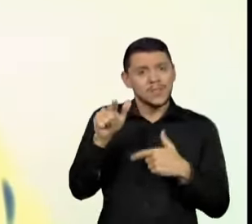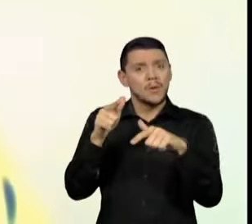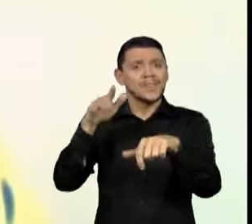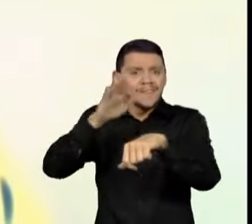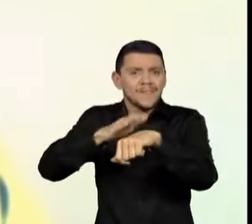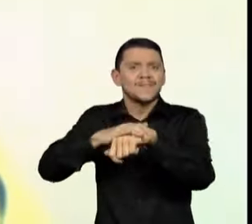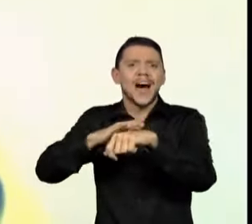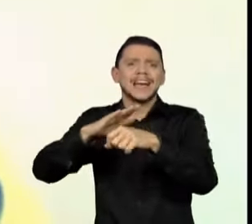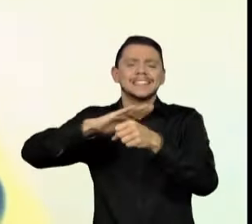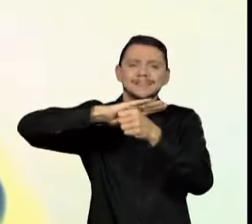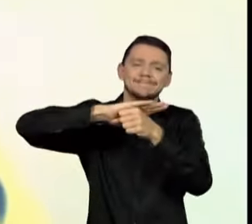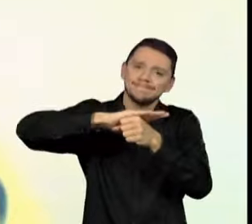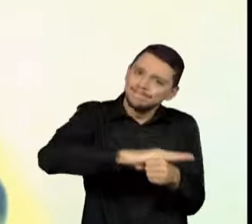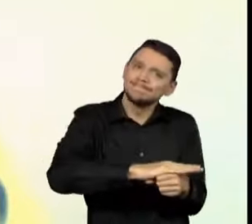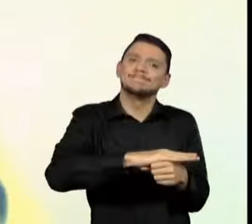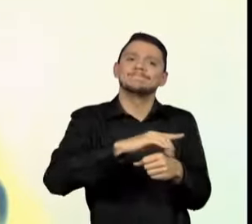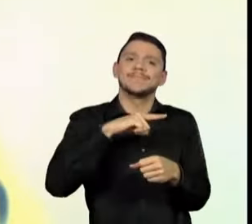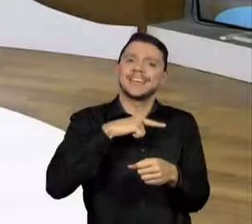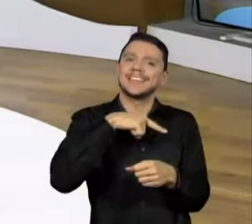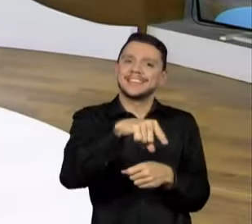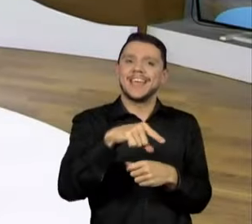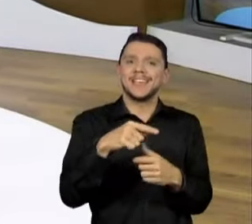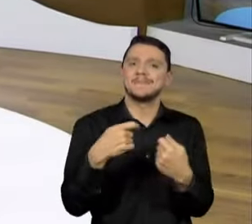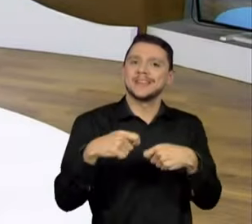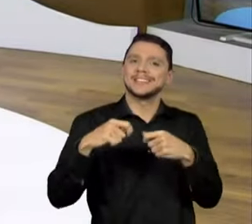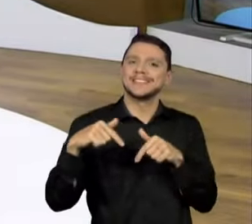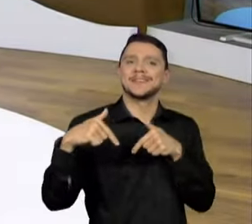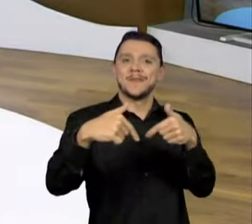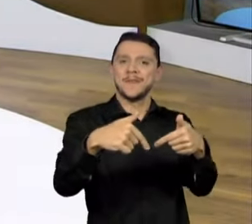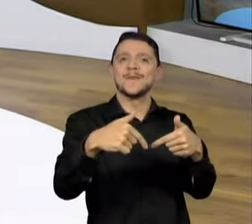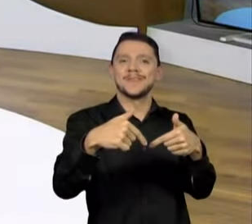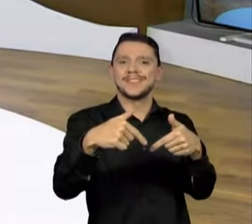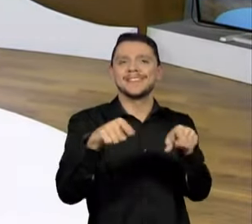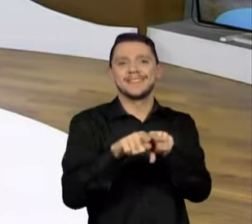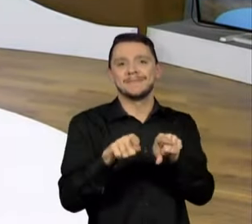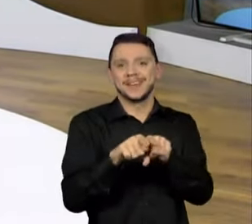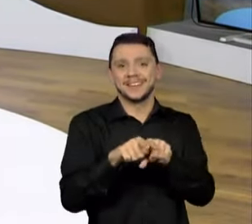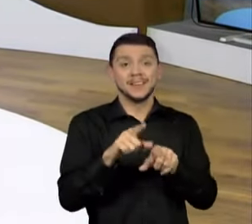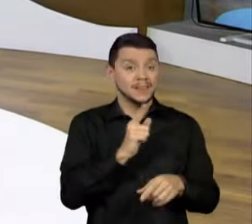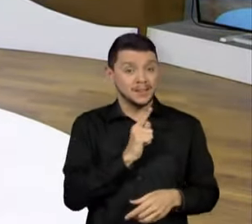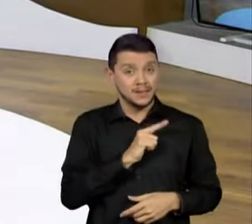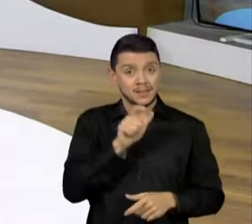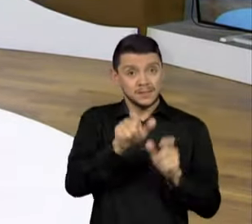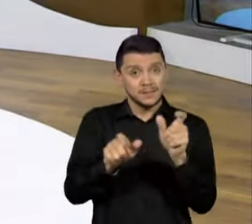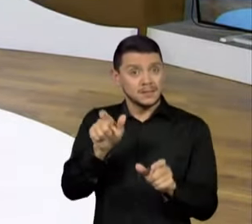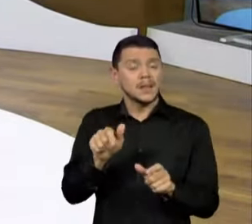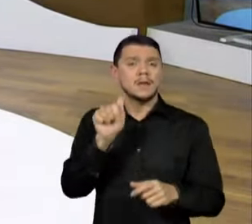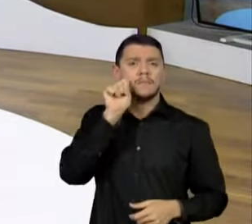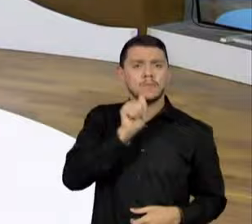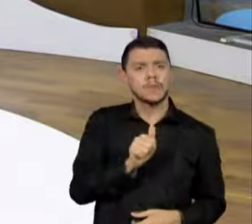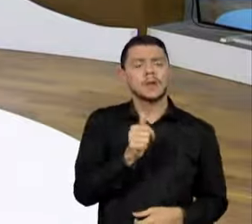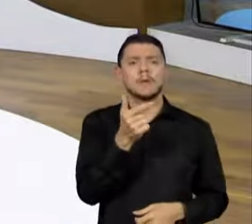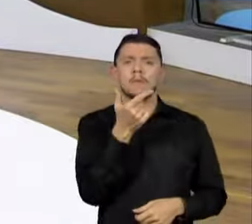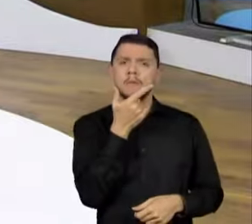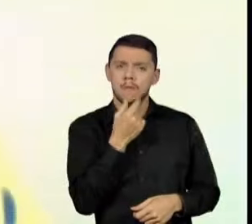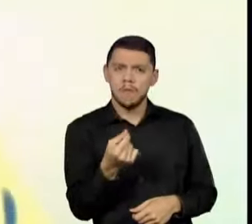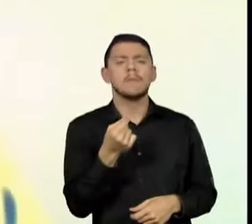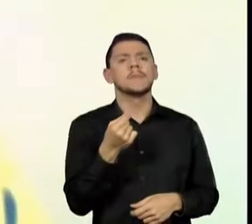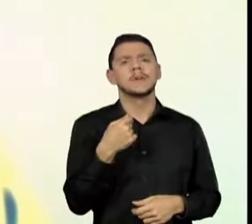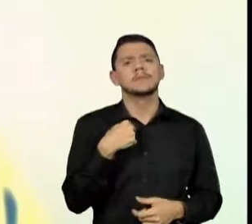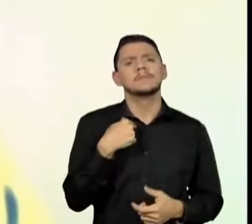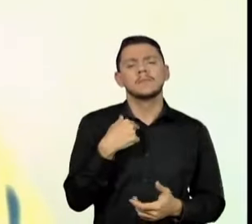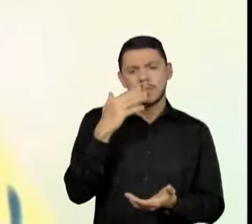situação. Então, eu acredito em sujeitos, homens e mulheres, que possam